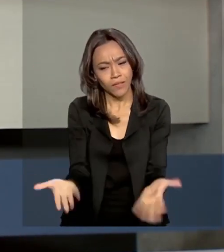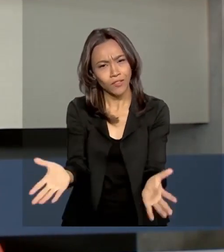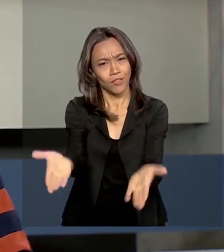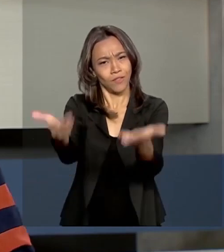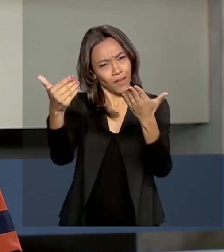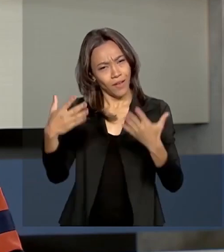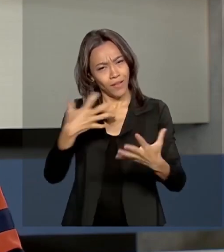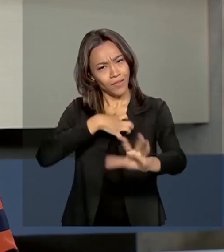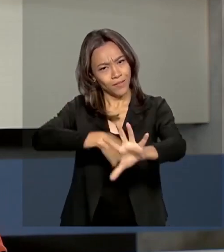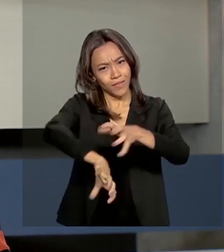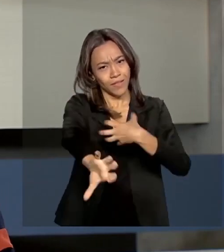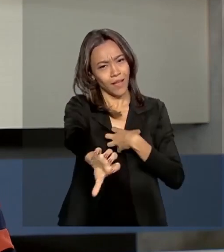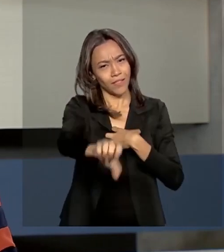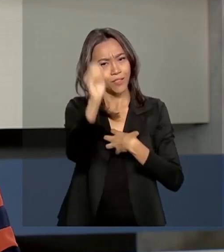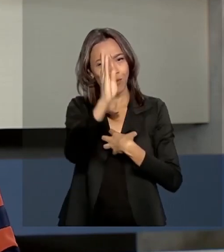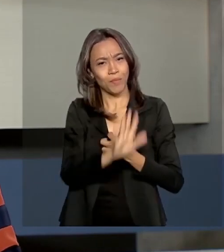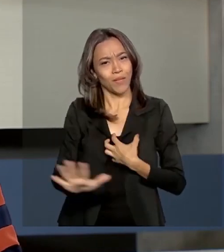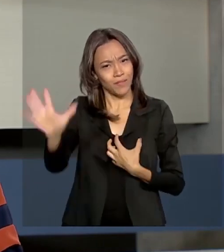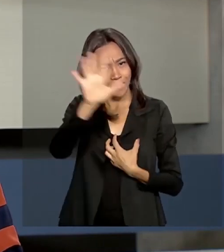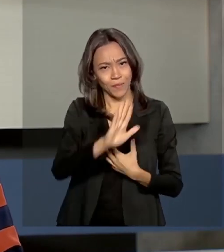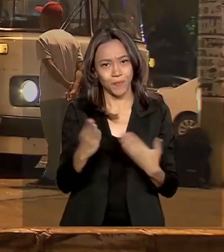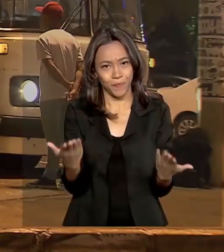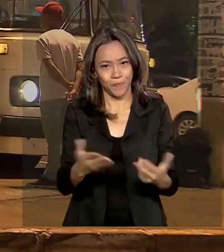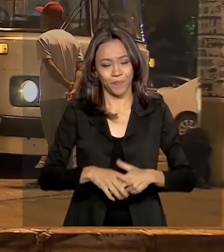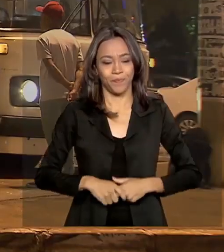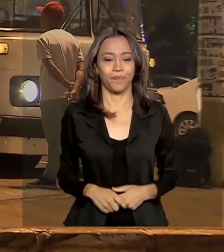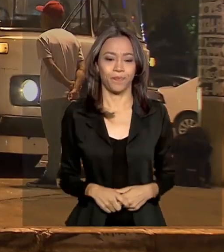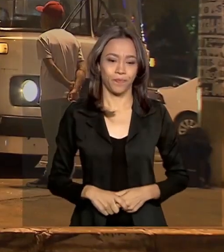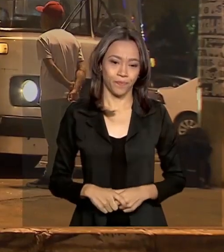a solidariedade em todo o país.